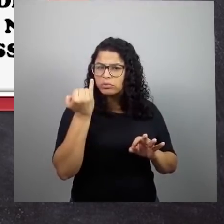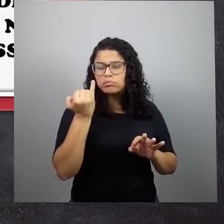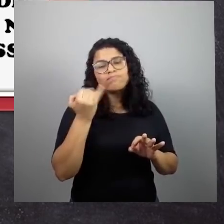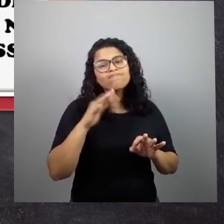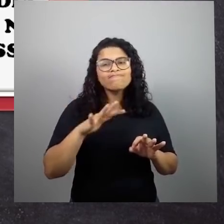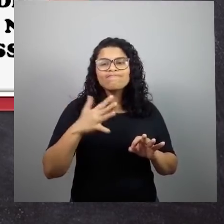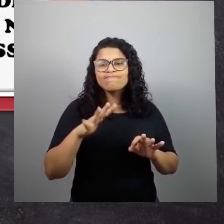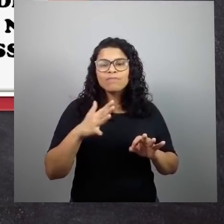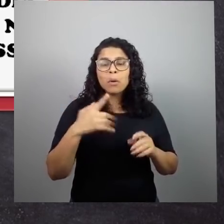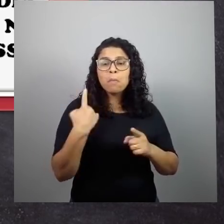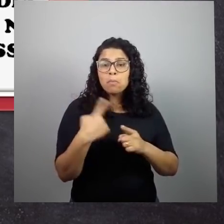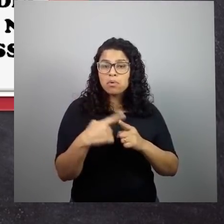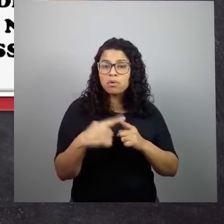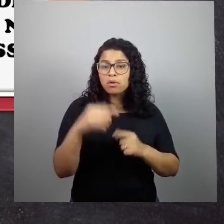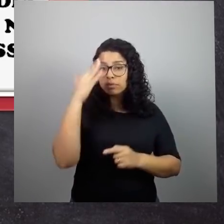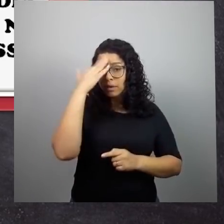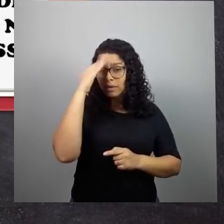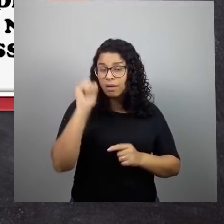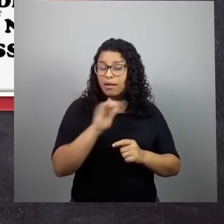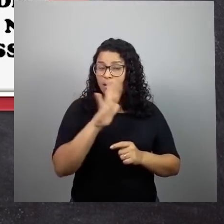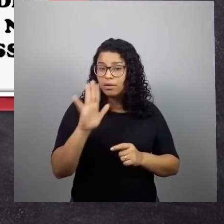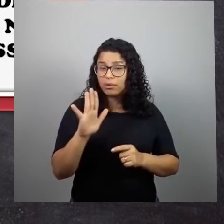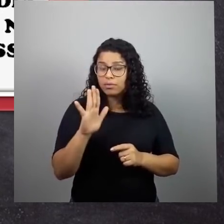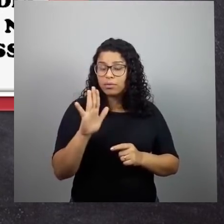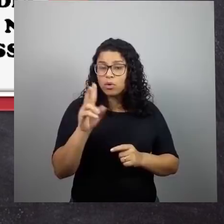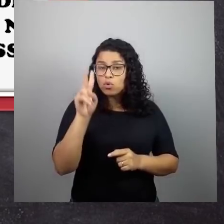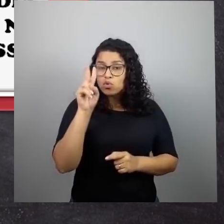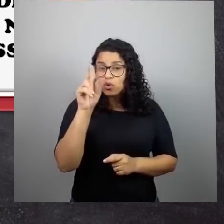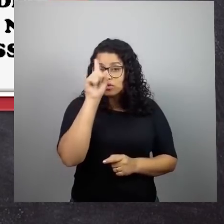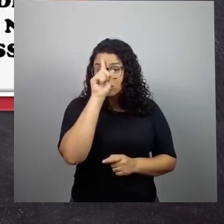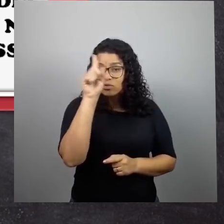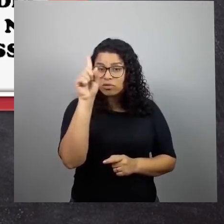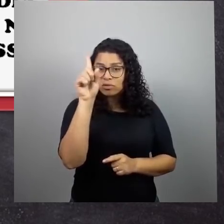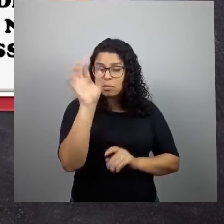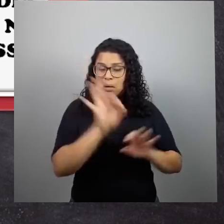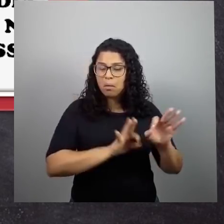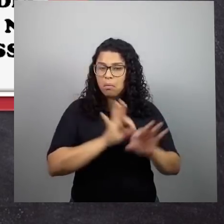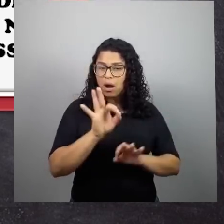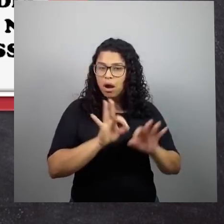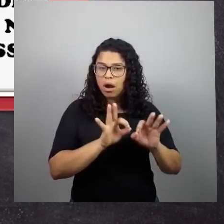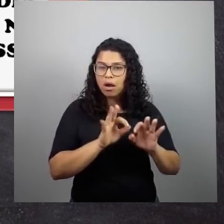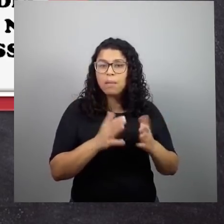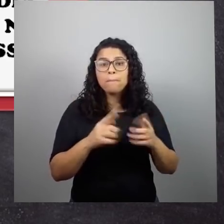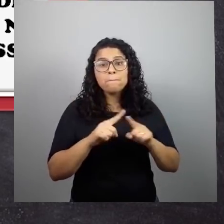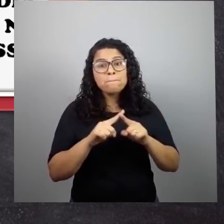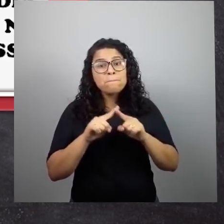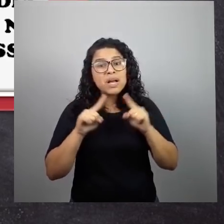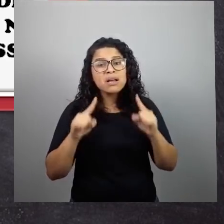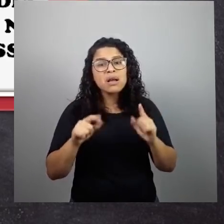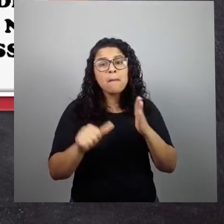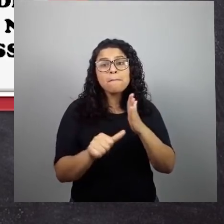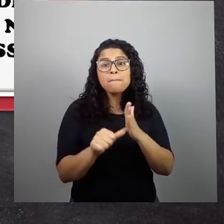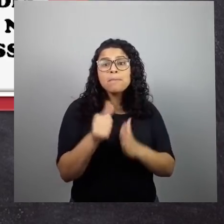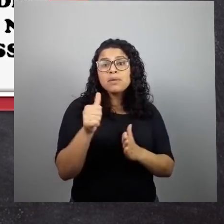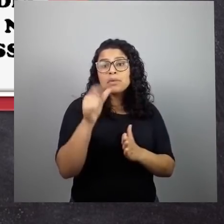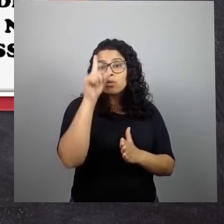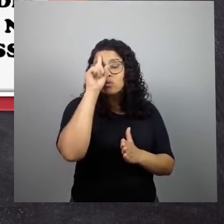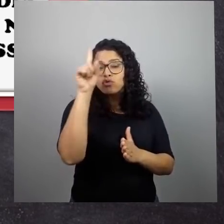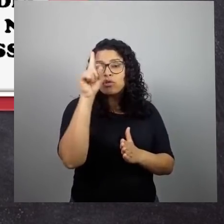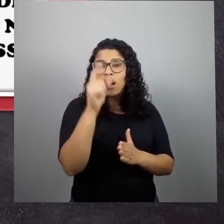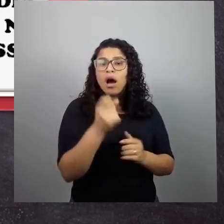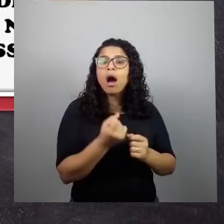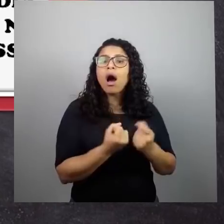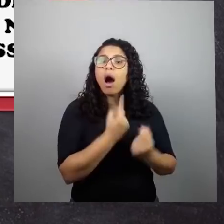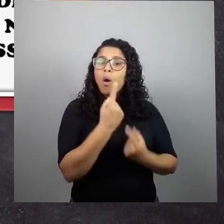menos. Porque eu tenho que entender aqui que foram 2 dias. Então, ele trocou algumas telhas no primeiro dia e algumas telhas